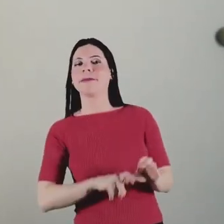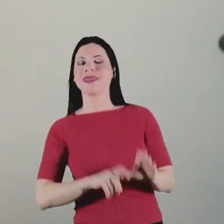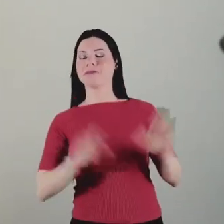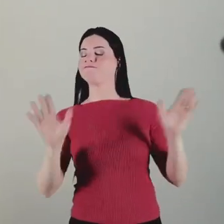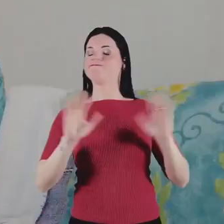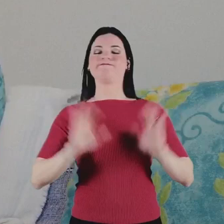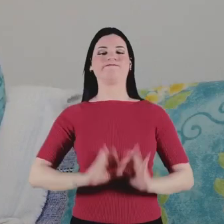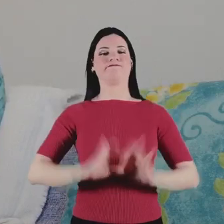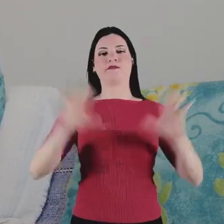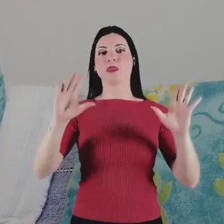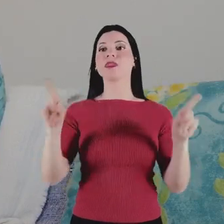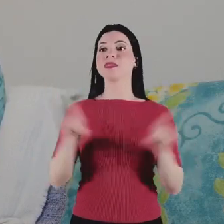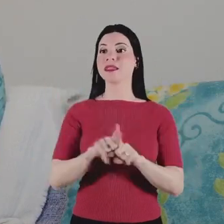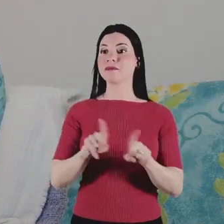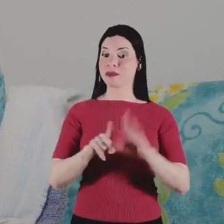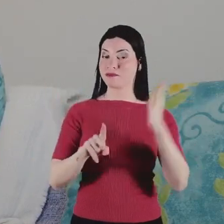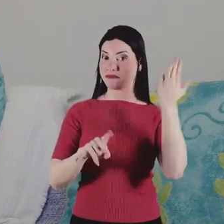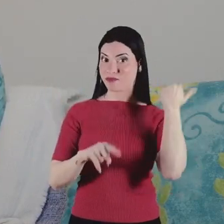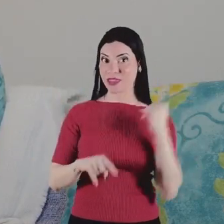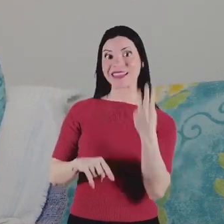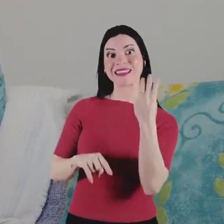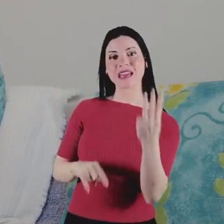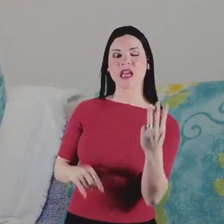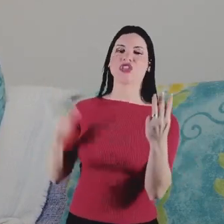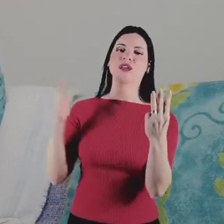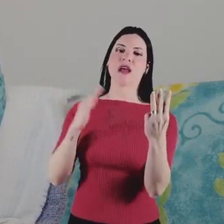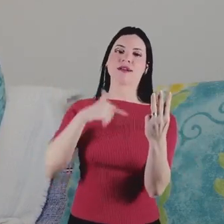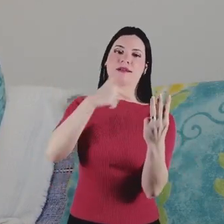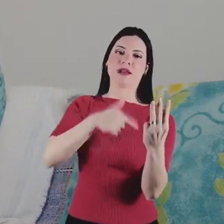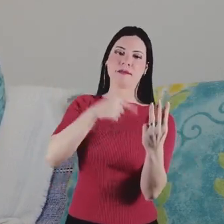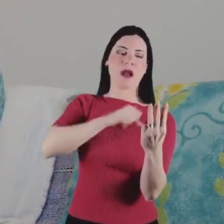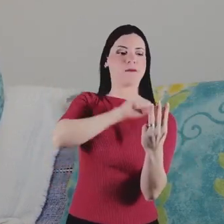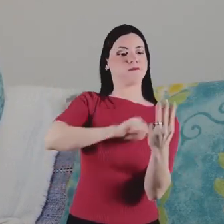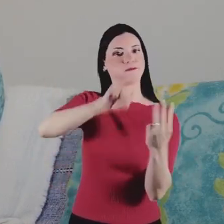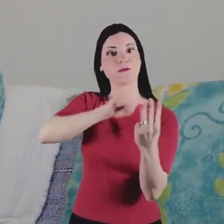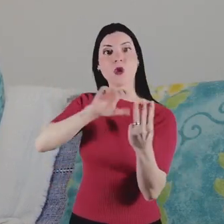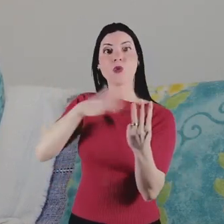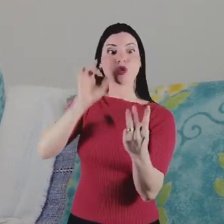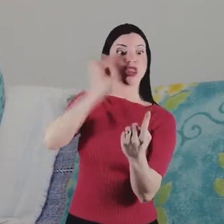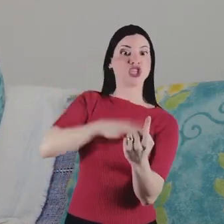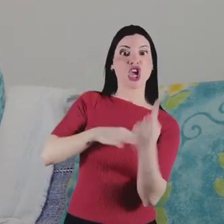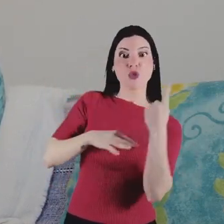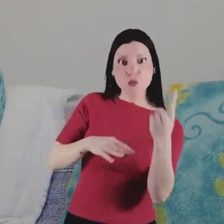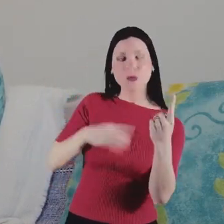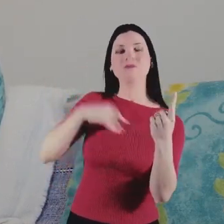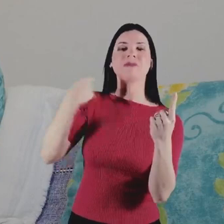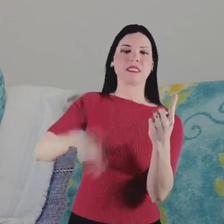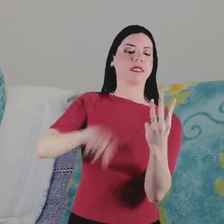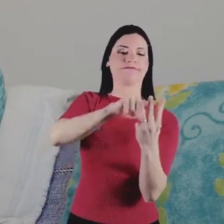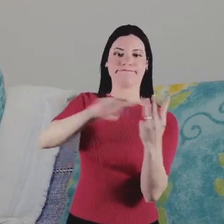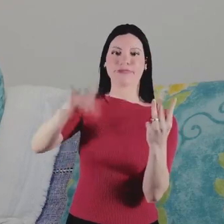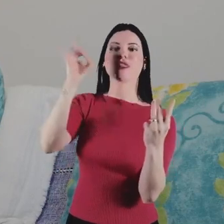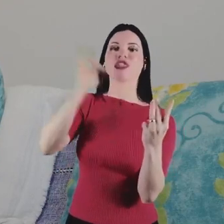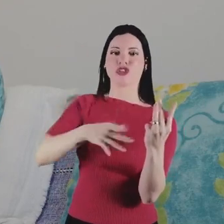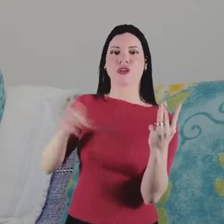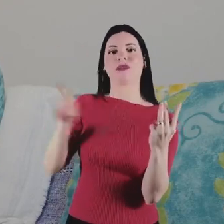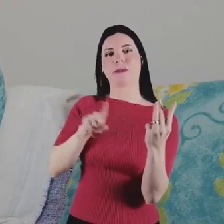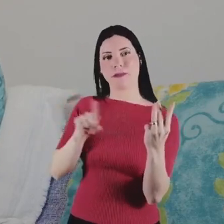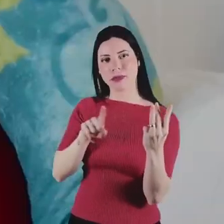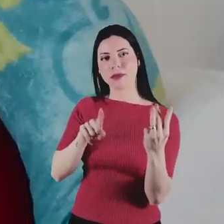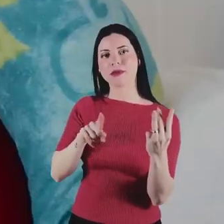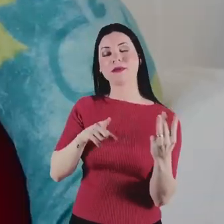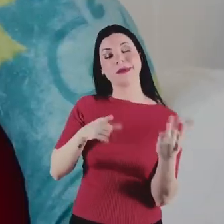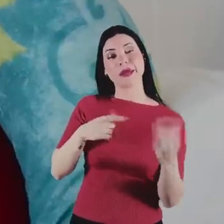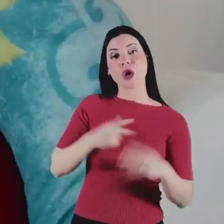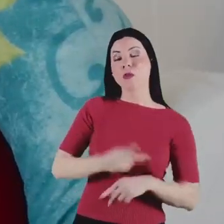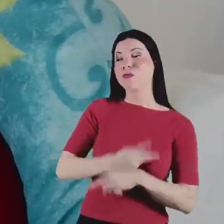da família. Eram três casas. Aí quando eu deixei uma, tive que deixar as três. E aí nesse período